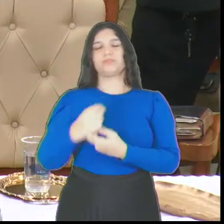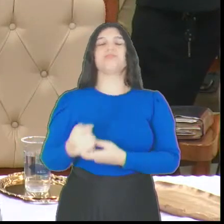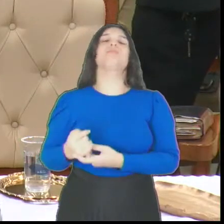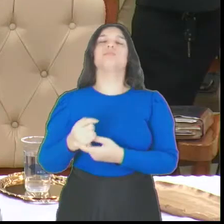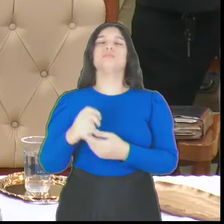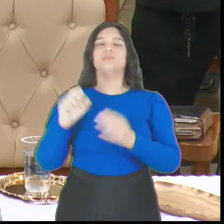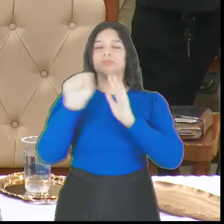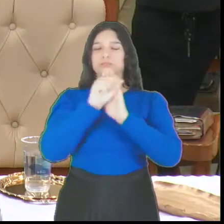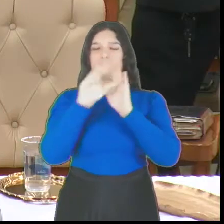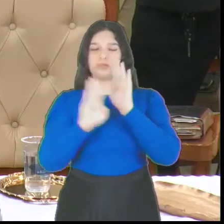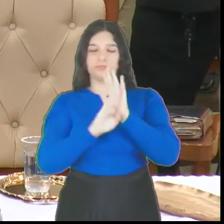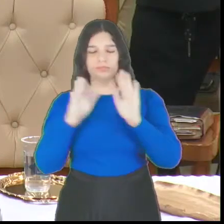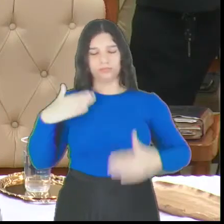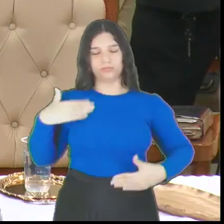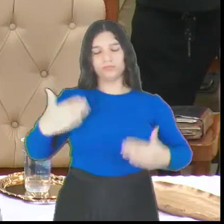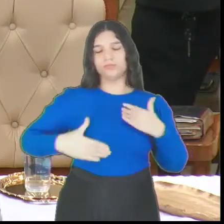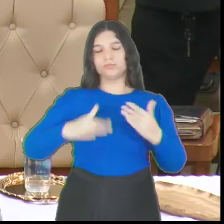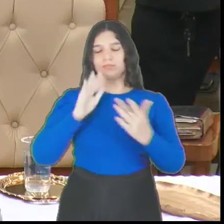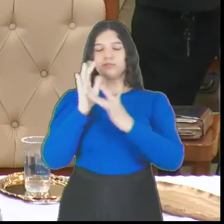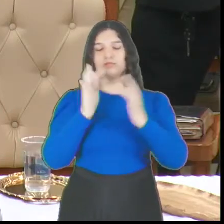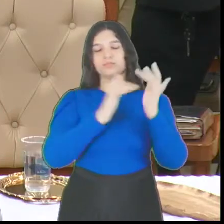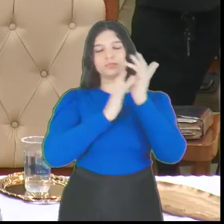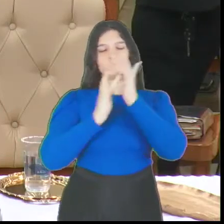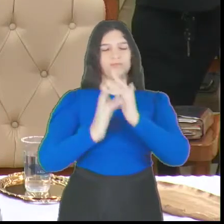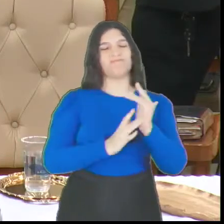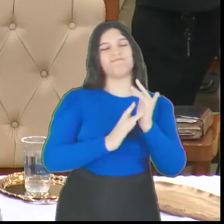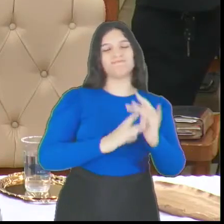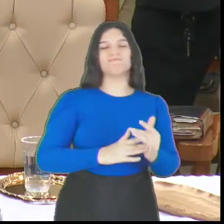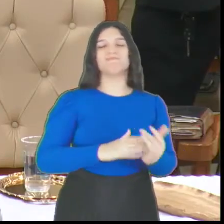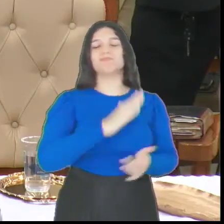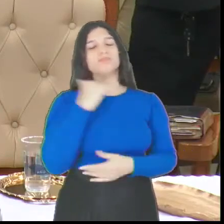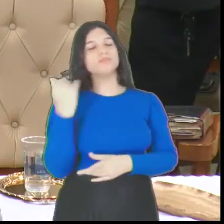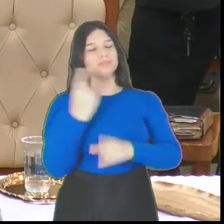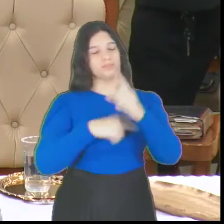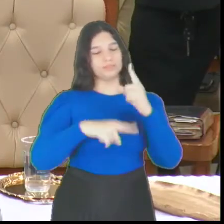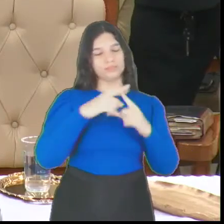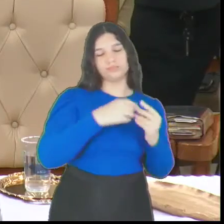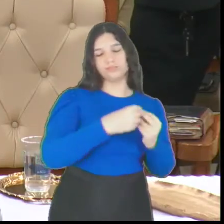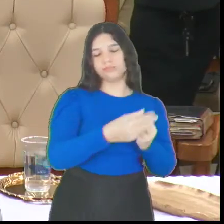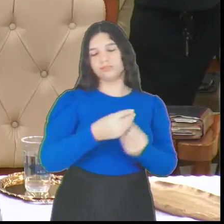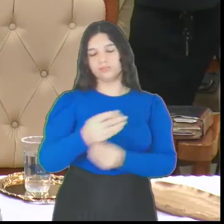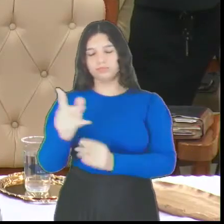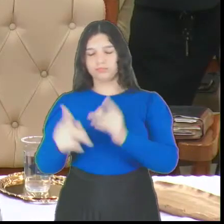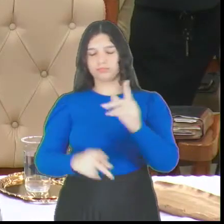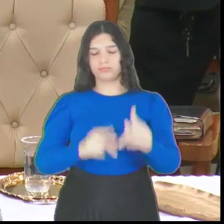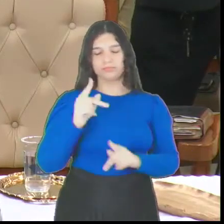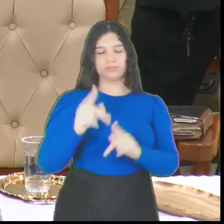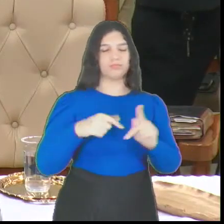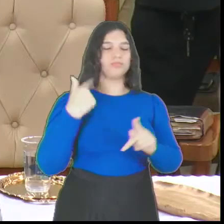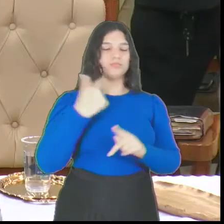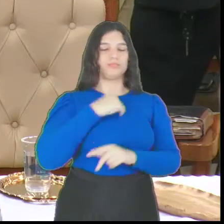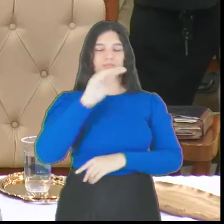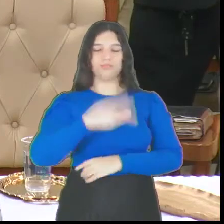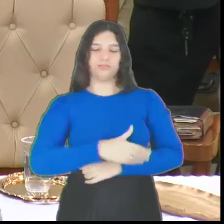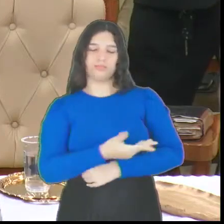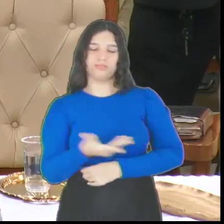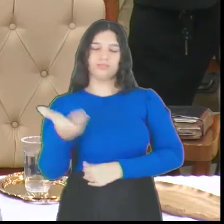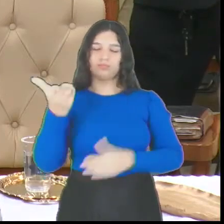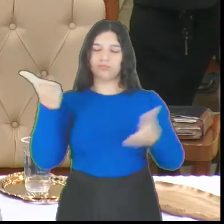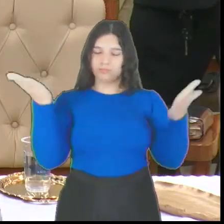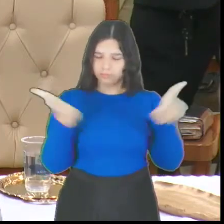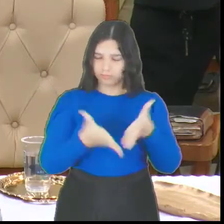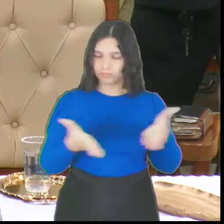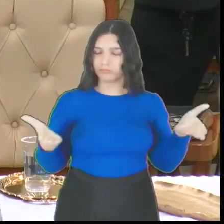corpo de Cristo que foi rasgado e distribuído para o seu povo. Nós o consagramos nesta